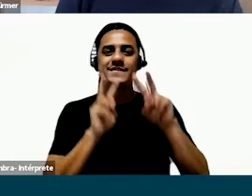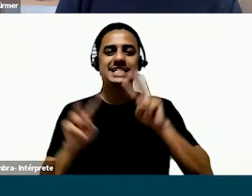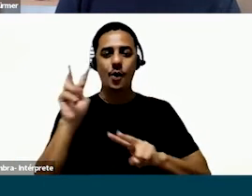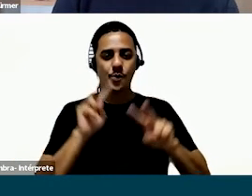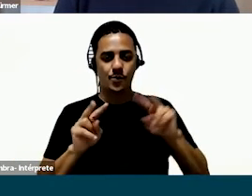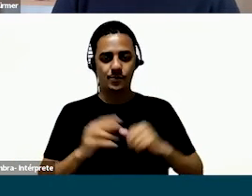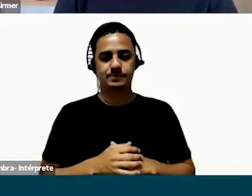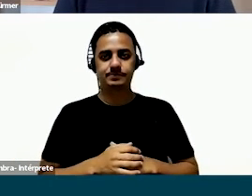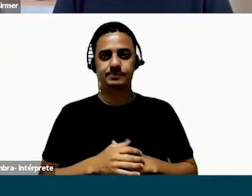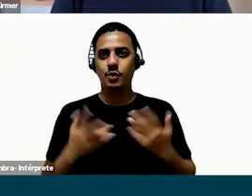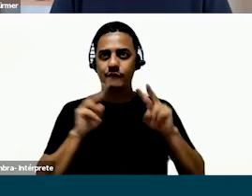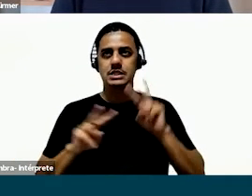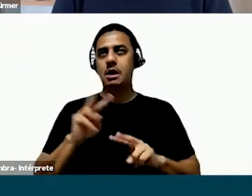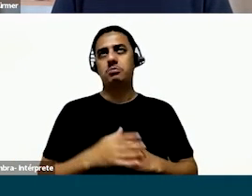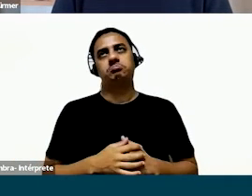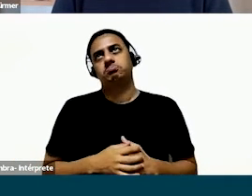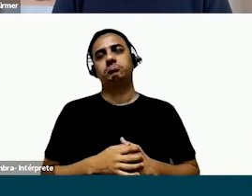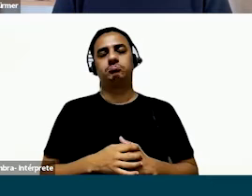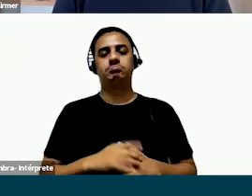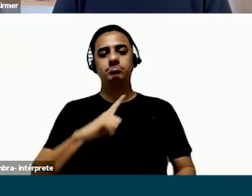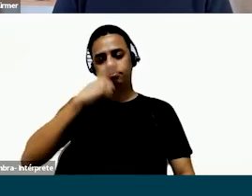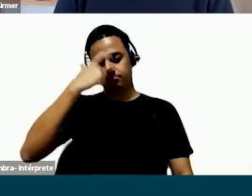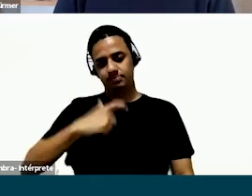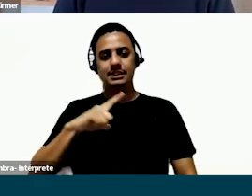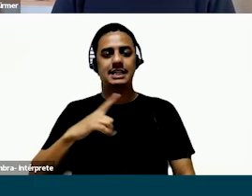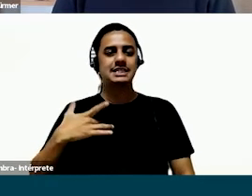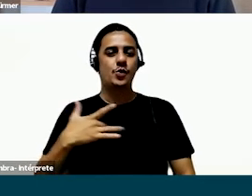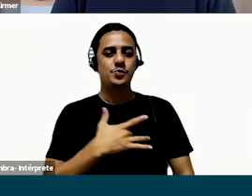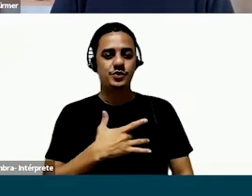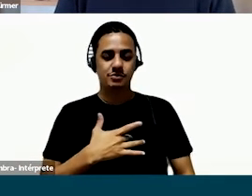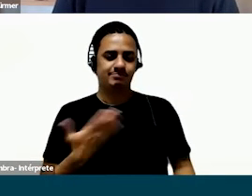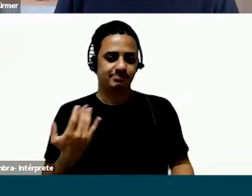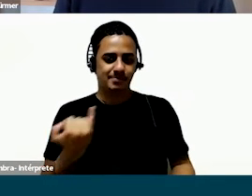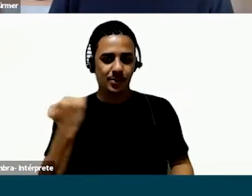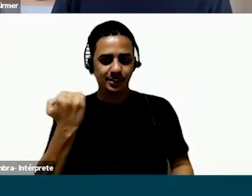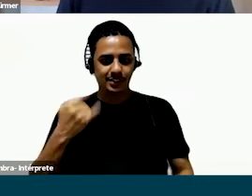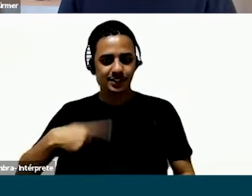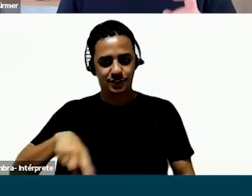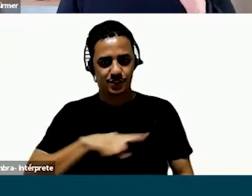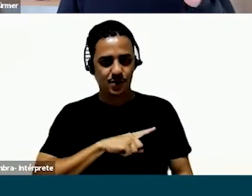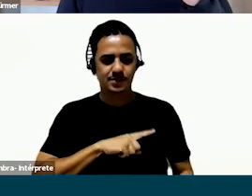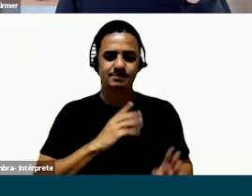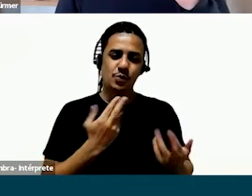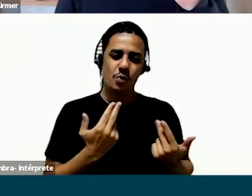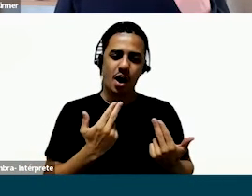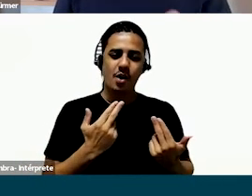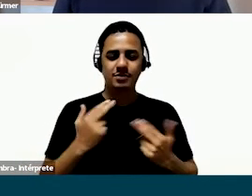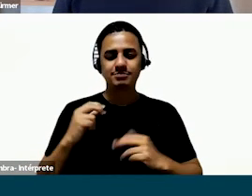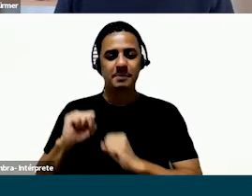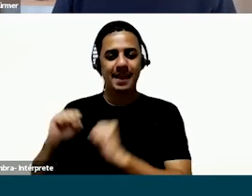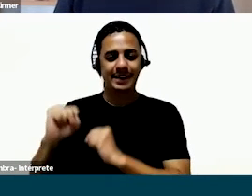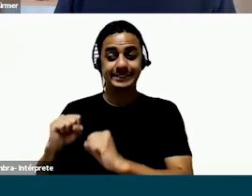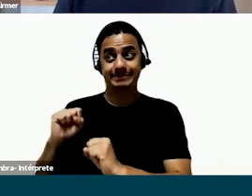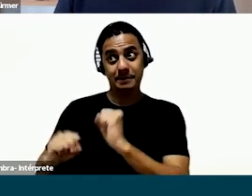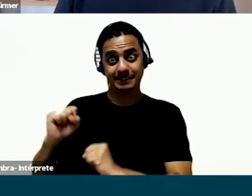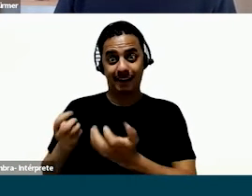bem clássico que começa com a visão. Nesse caso, a visão seria ter mais saúde, algo que é importante para qualquer um de nós, né? E eu acho que pode ser um bom paralelo para